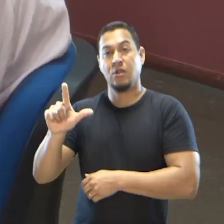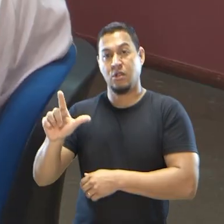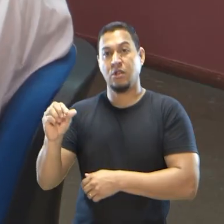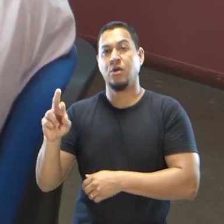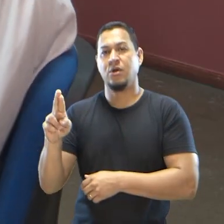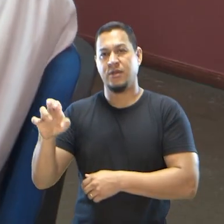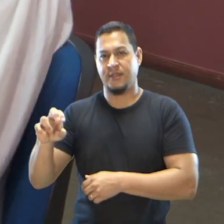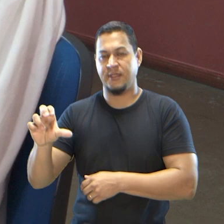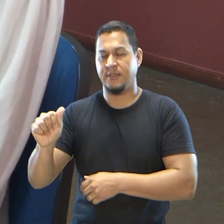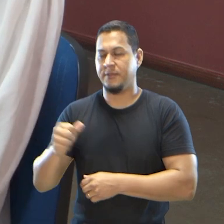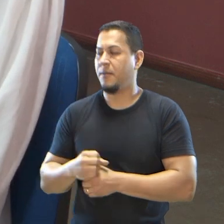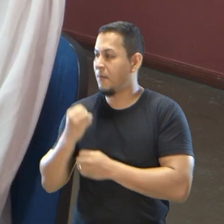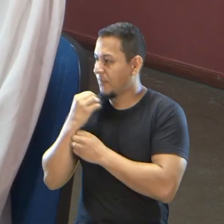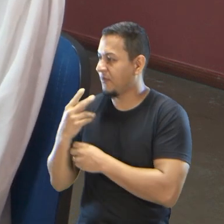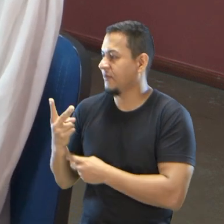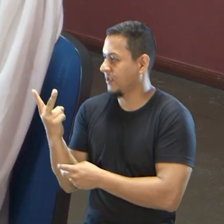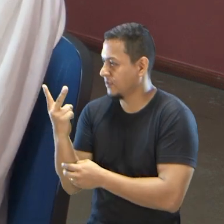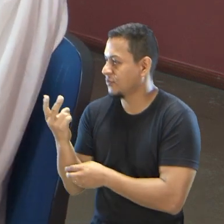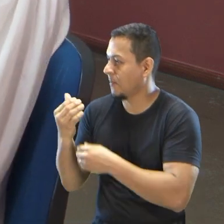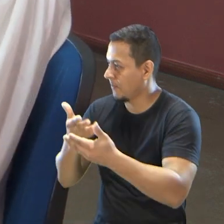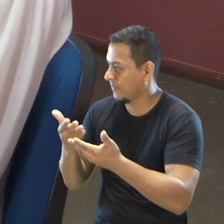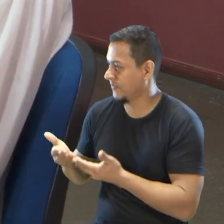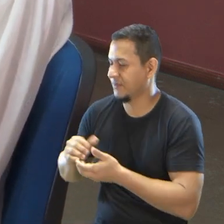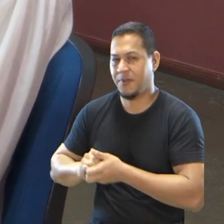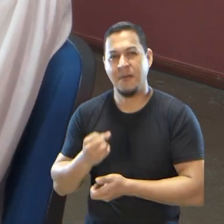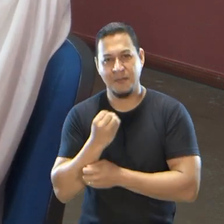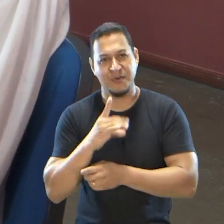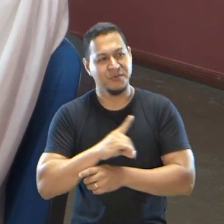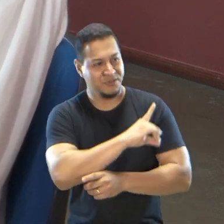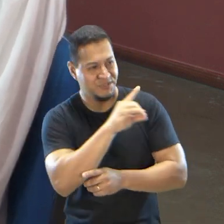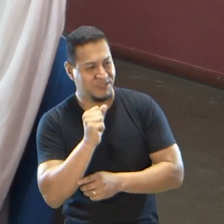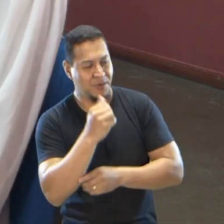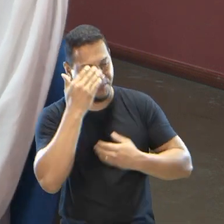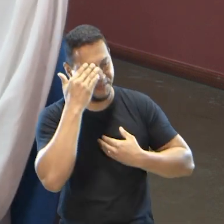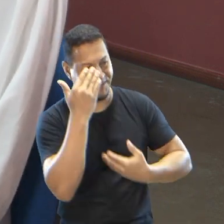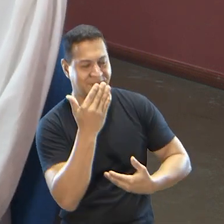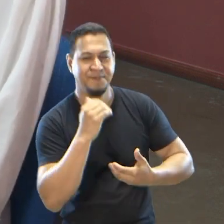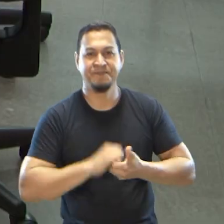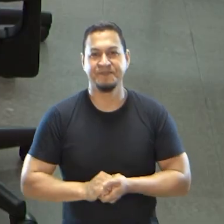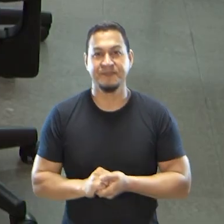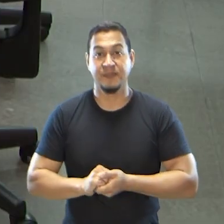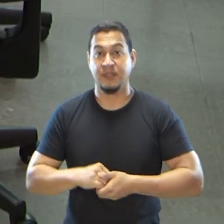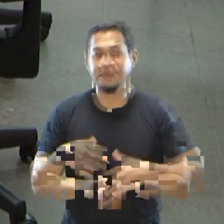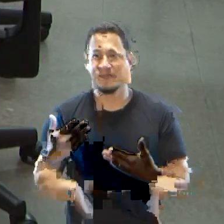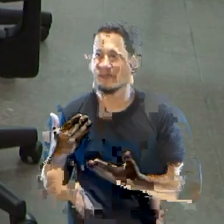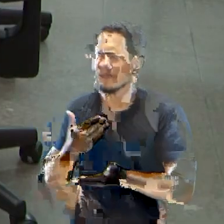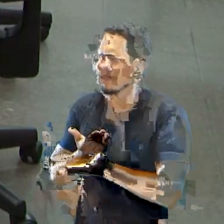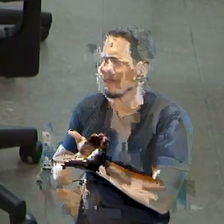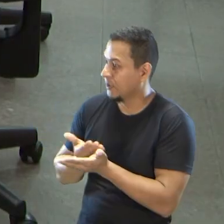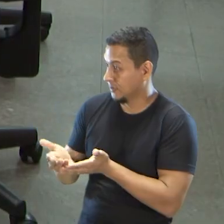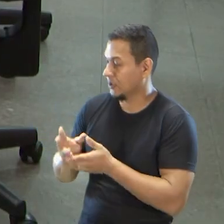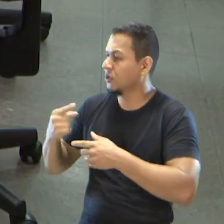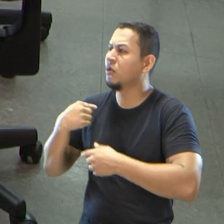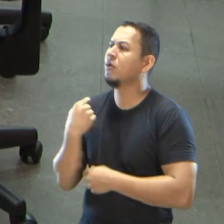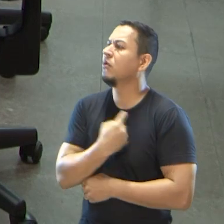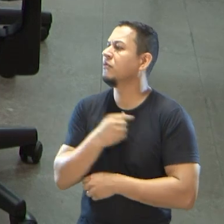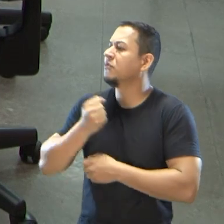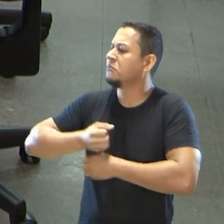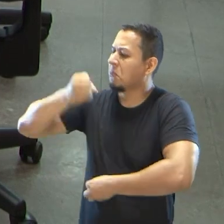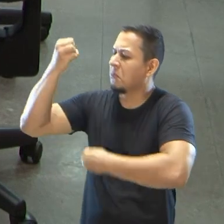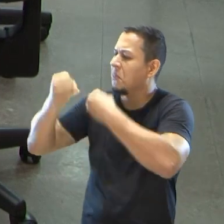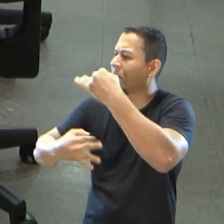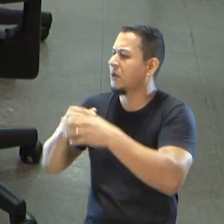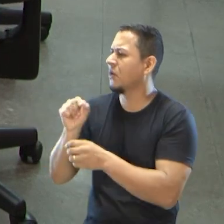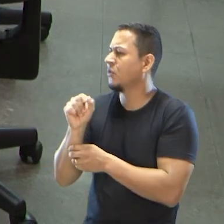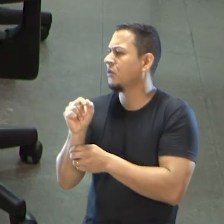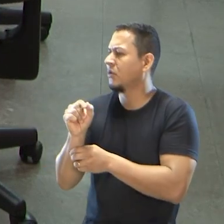muito obrigada. Fabiana, bem-vinda. Bom dia, muito obrigada. Bom, gente, para começar, então, vamos explicar o que